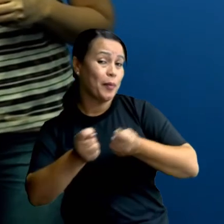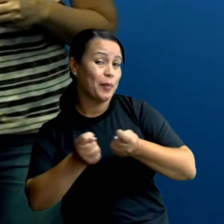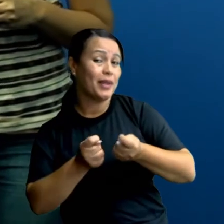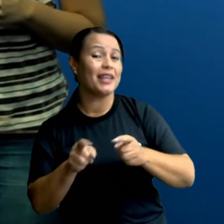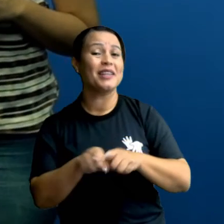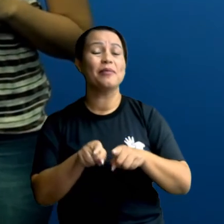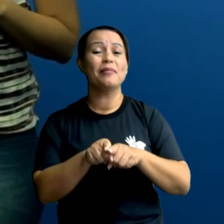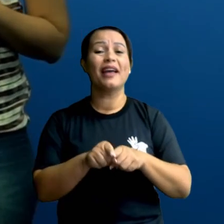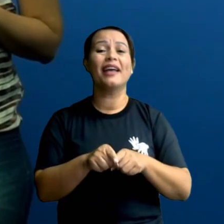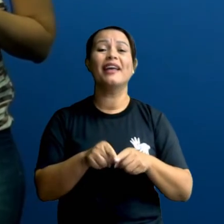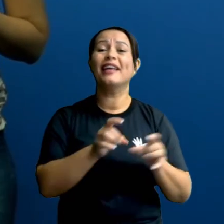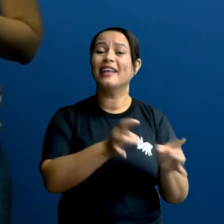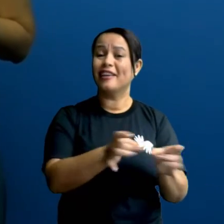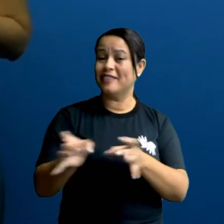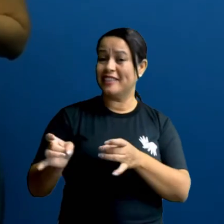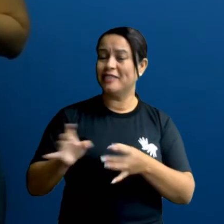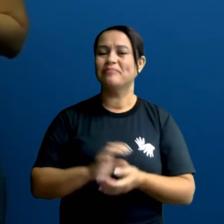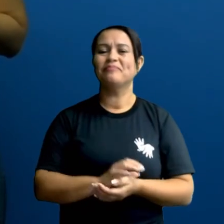nosso comércio.